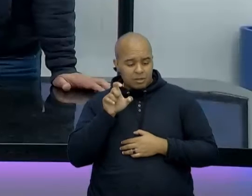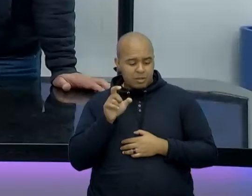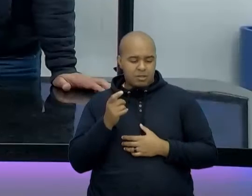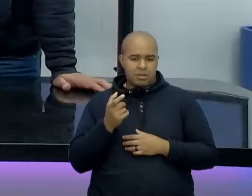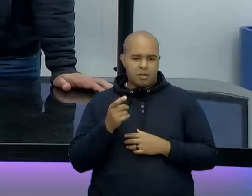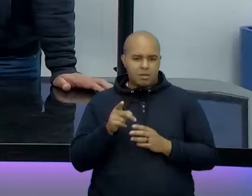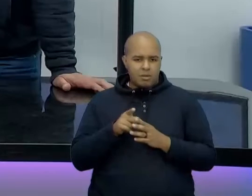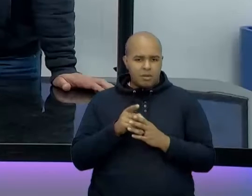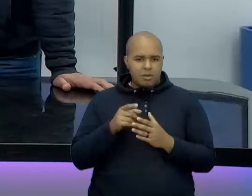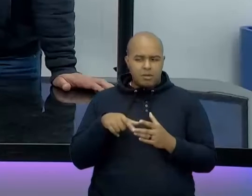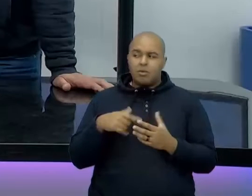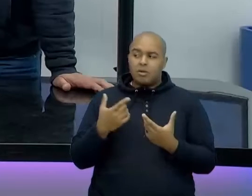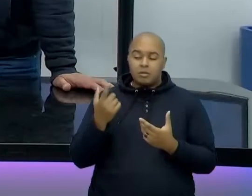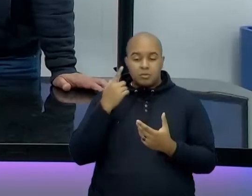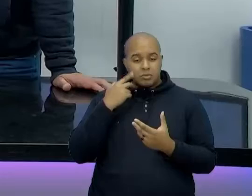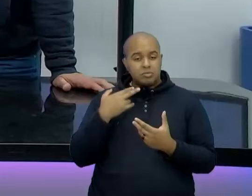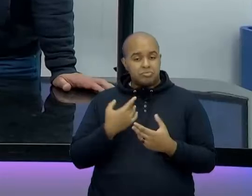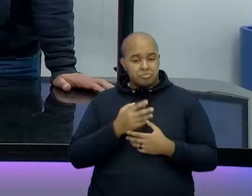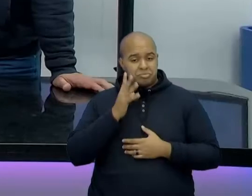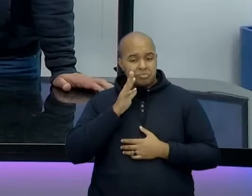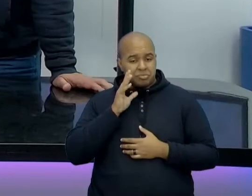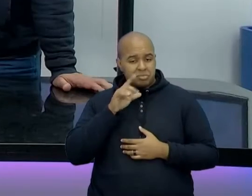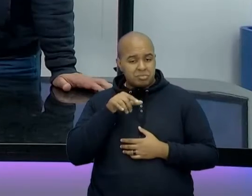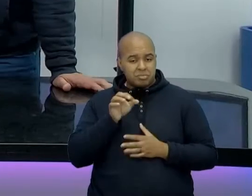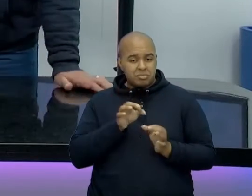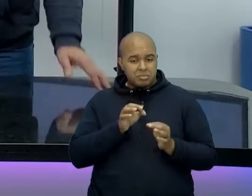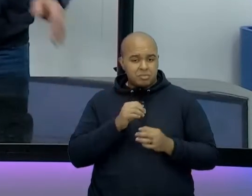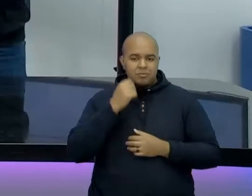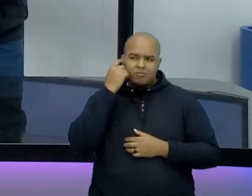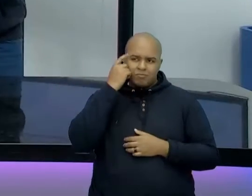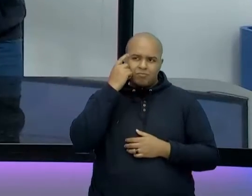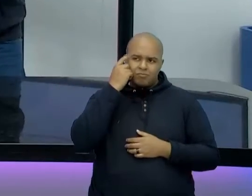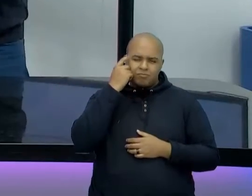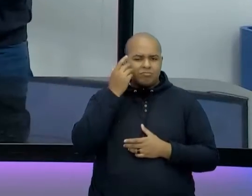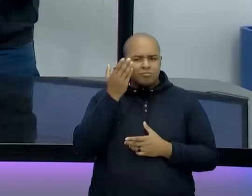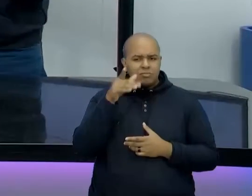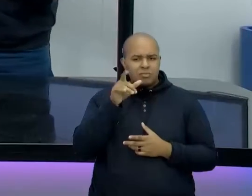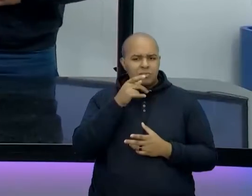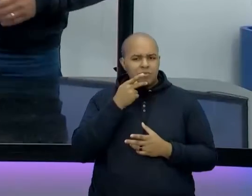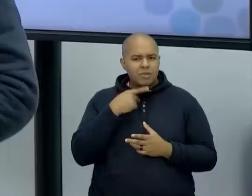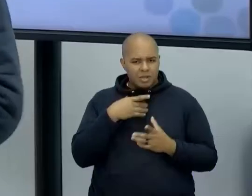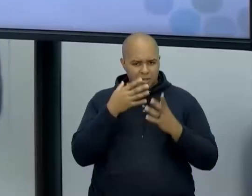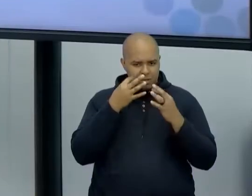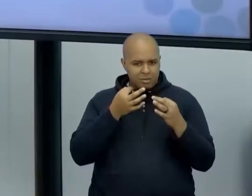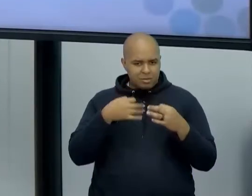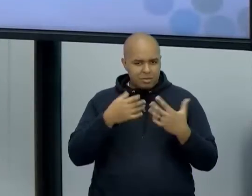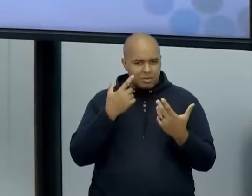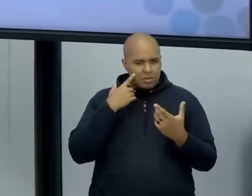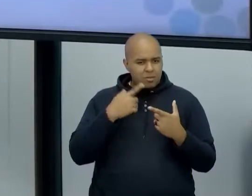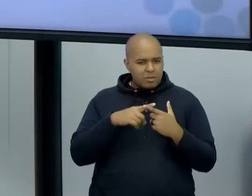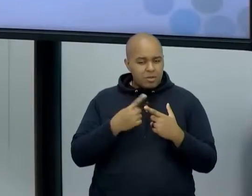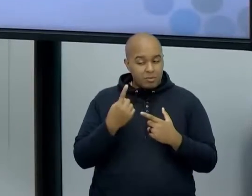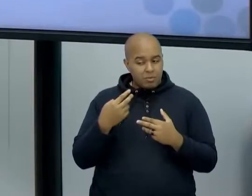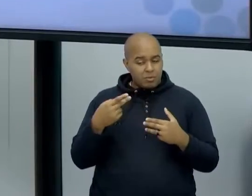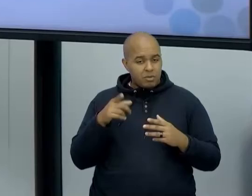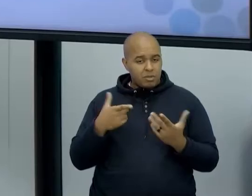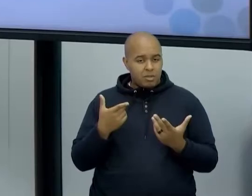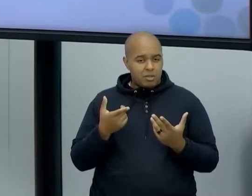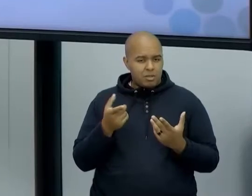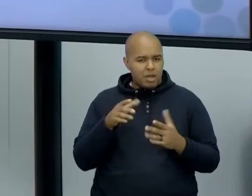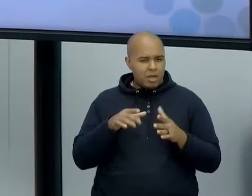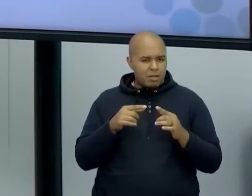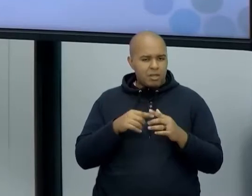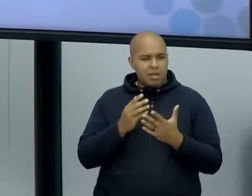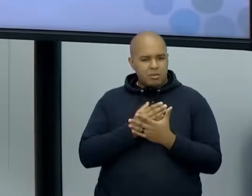que parceria sensacional esse negócio aí. É justamente essa chamar a atenção, né? Porque uma coisa,